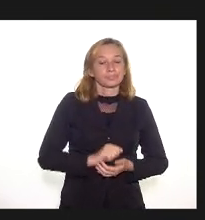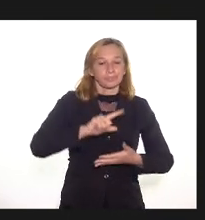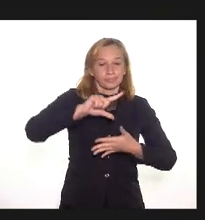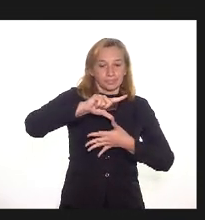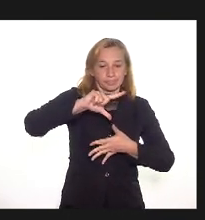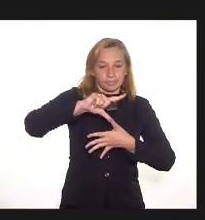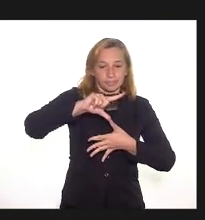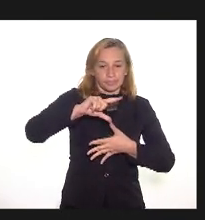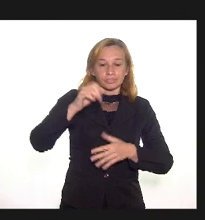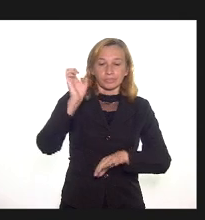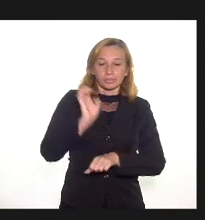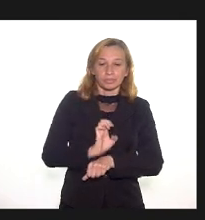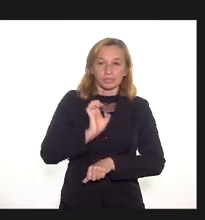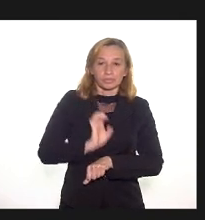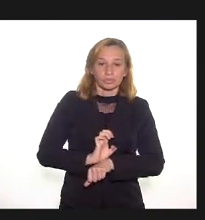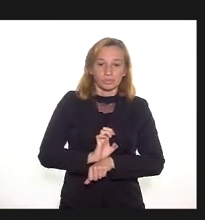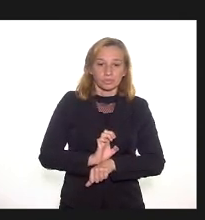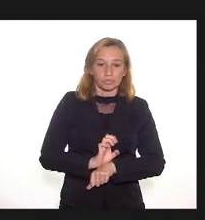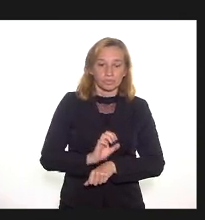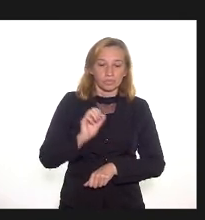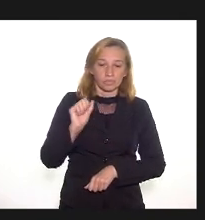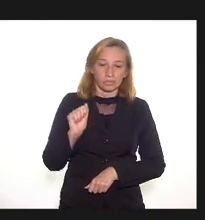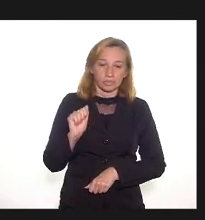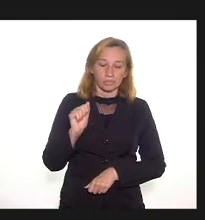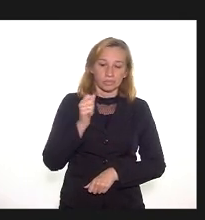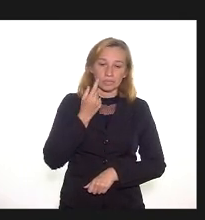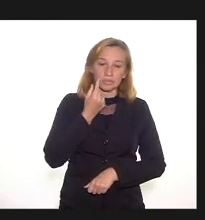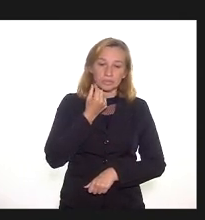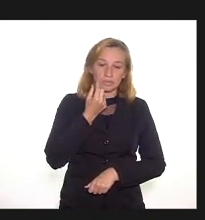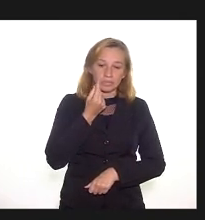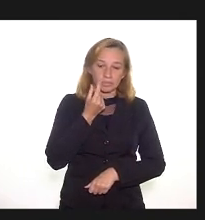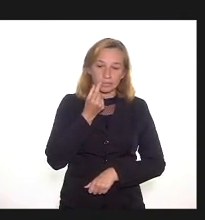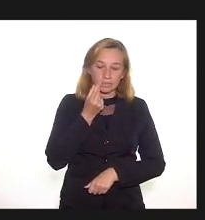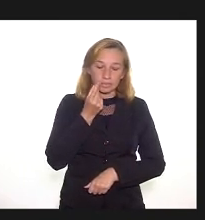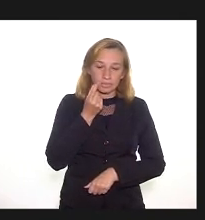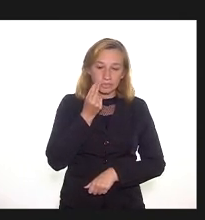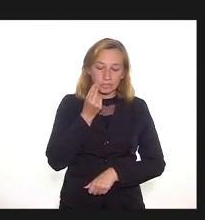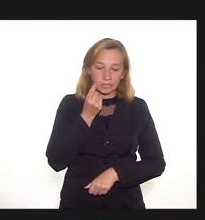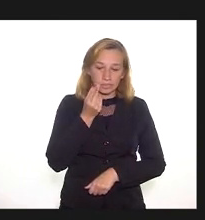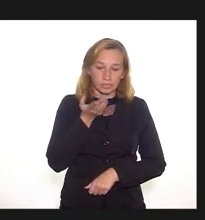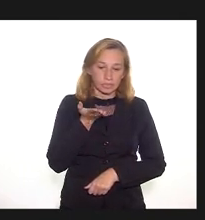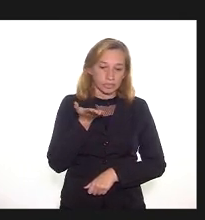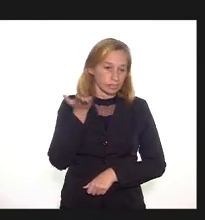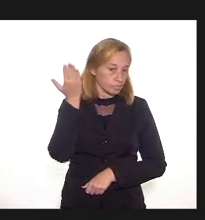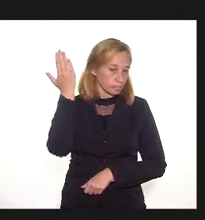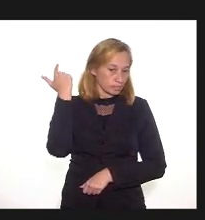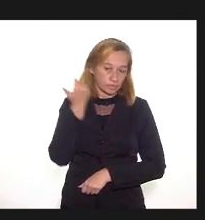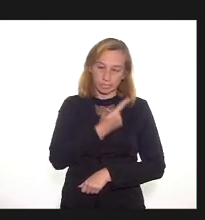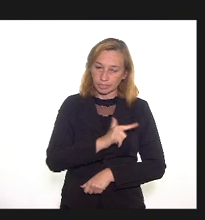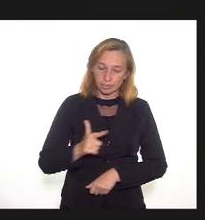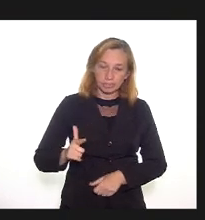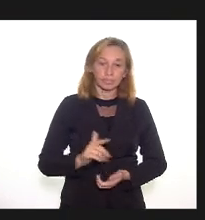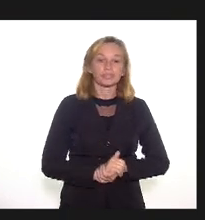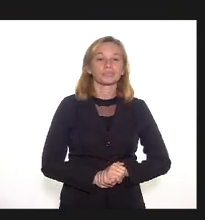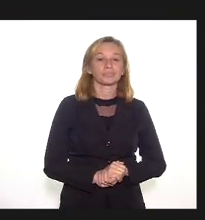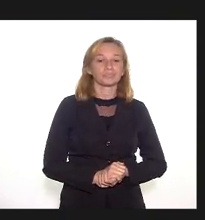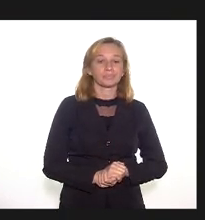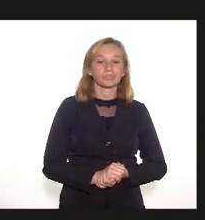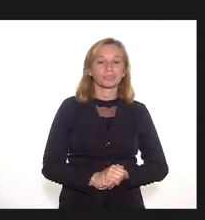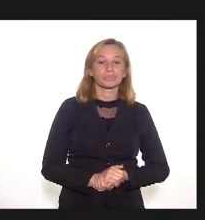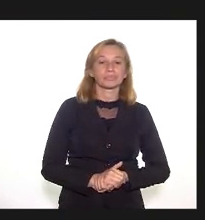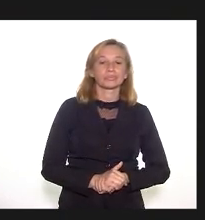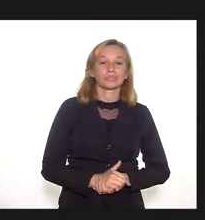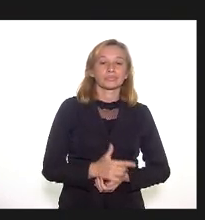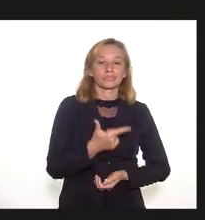no estado de Alagoas que a época não existia ainda e que chegou a ter 20